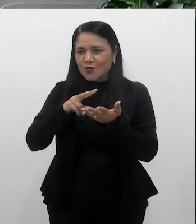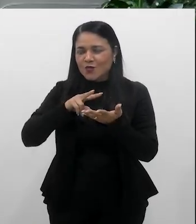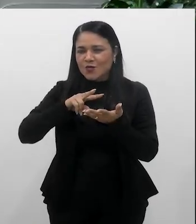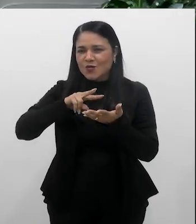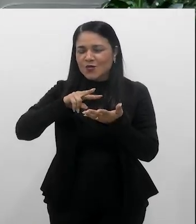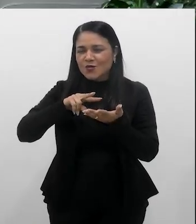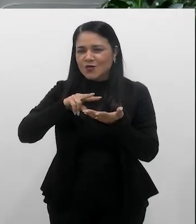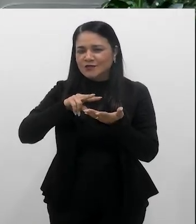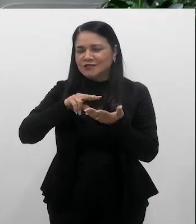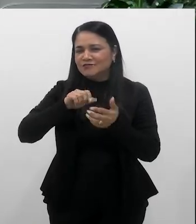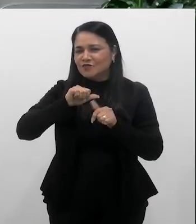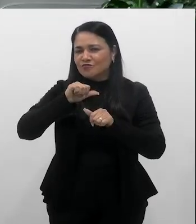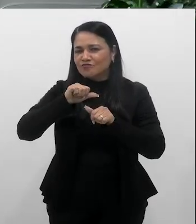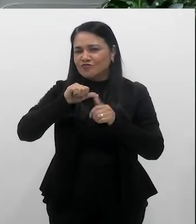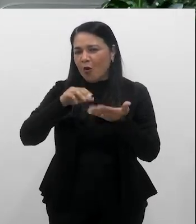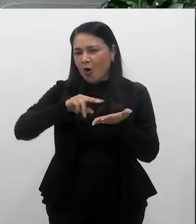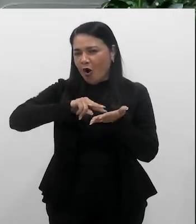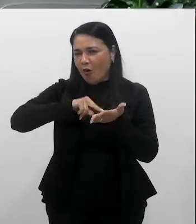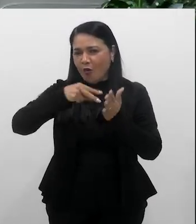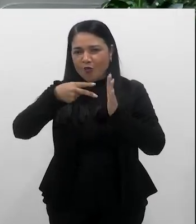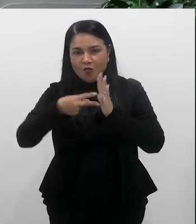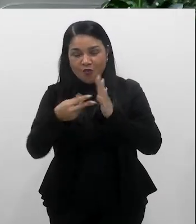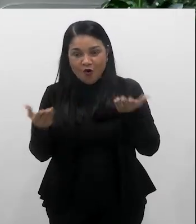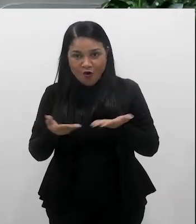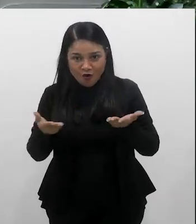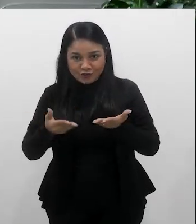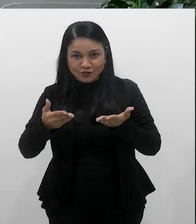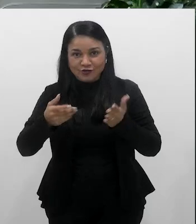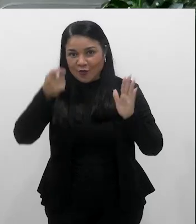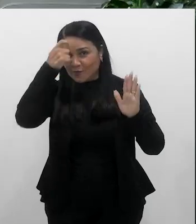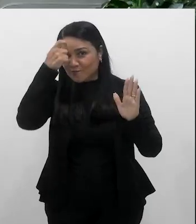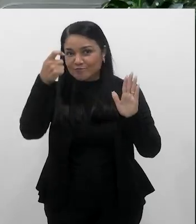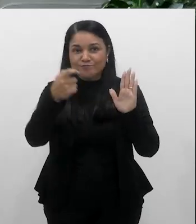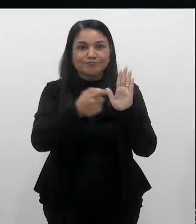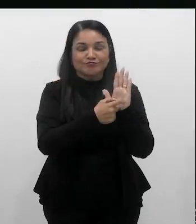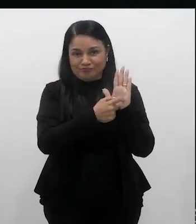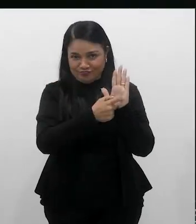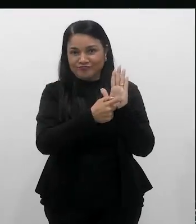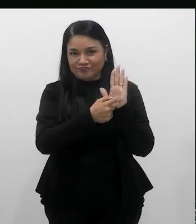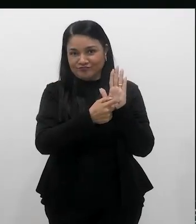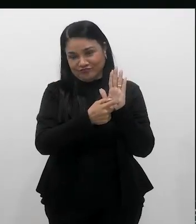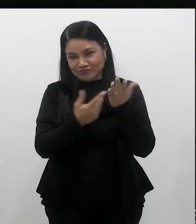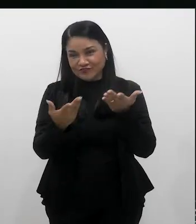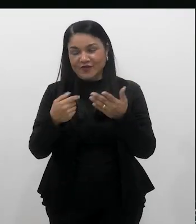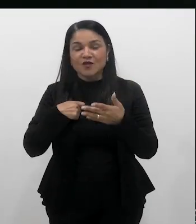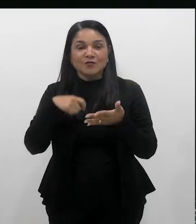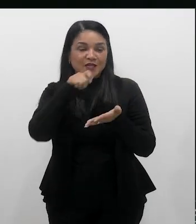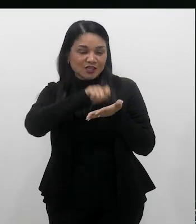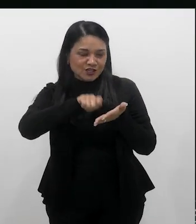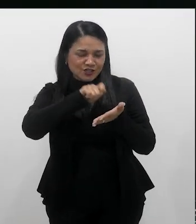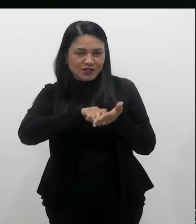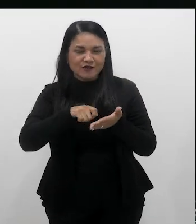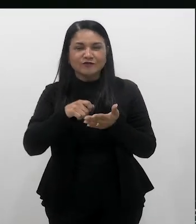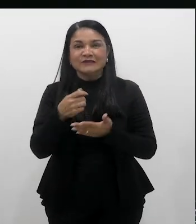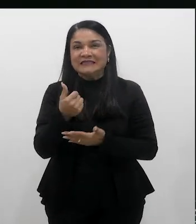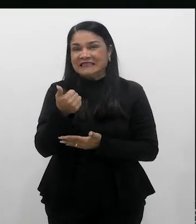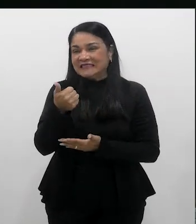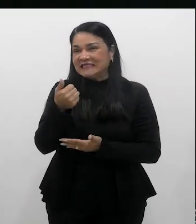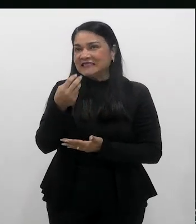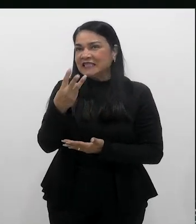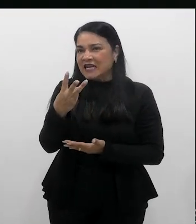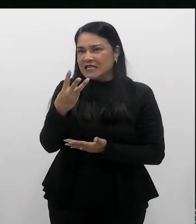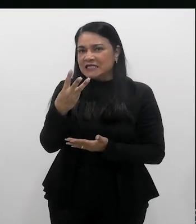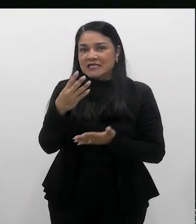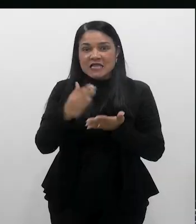de inteligência artificial. Hoje isso aí. está usando, como hoje eu escrevo também, meus livros, já tem 13 livros.